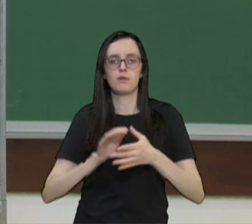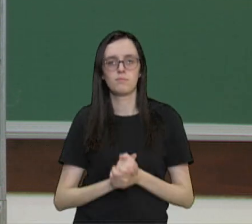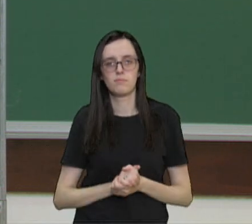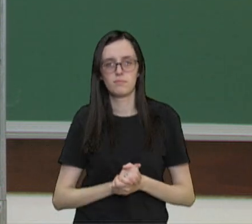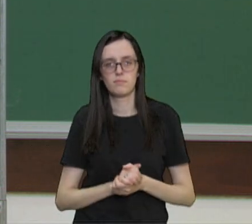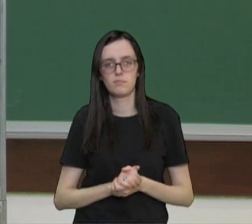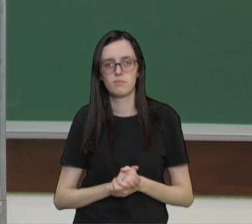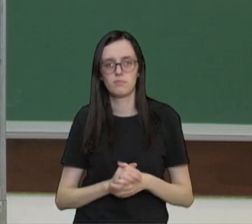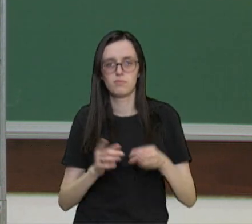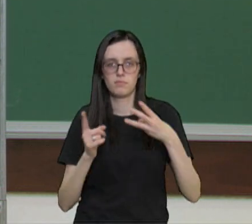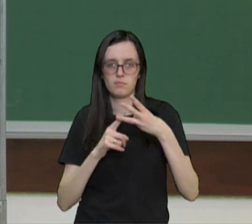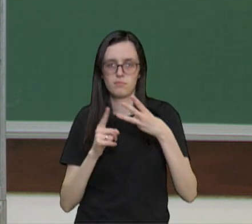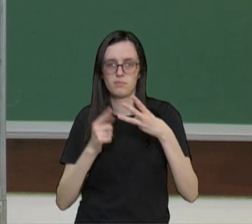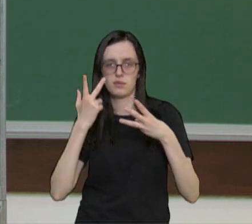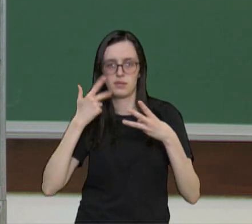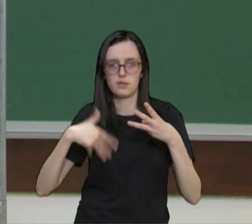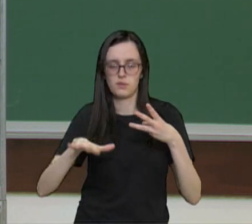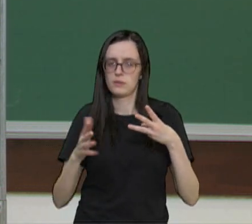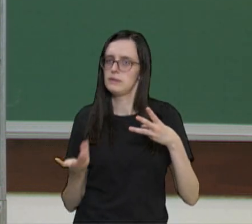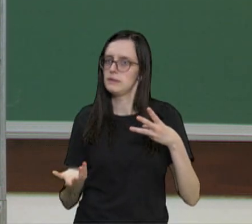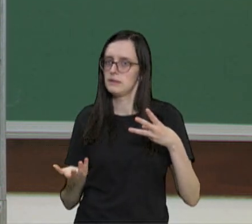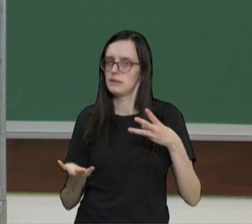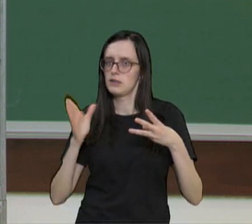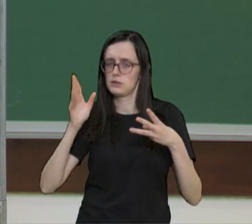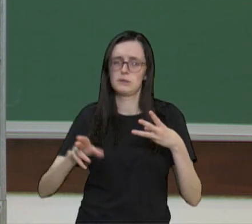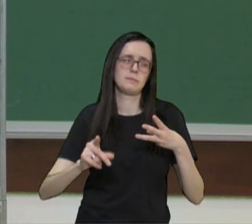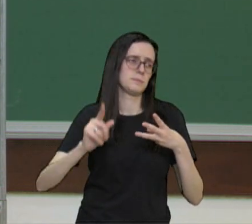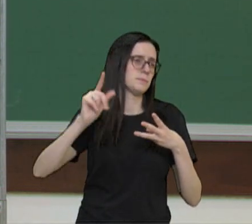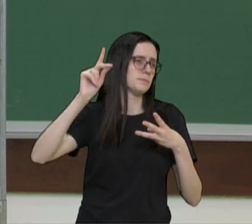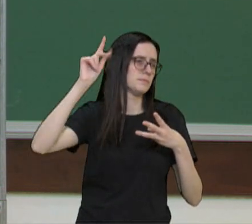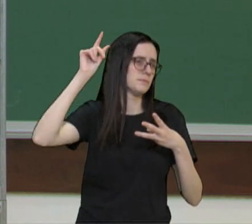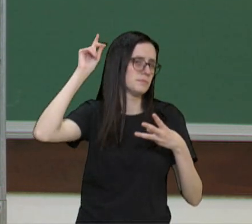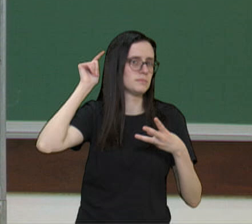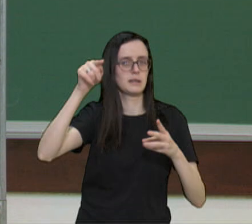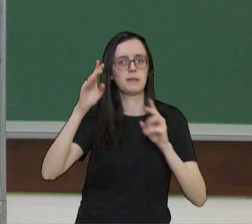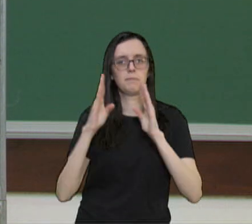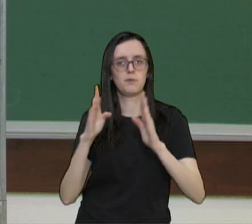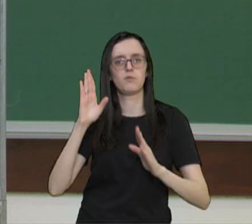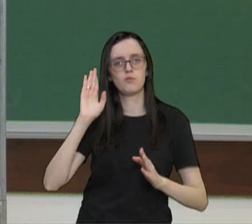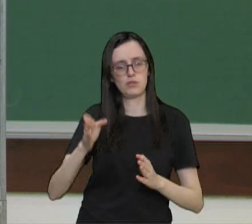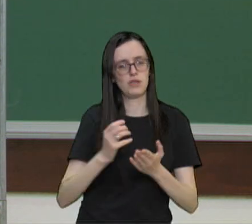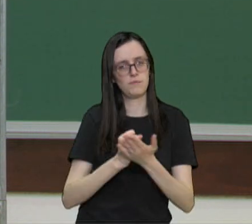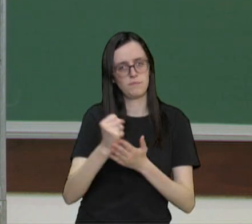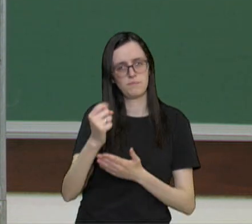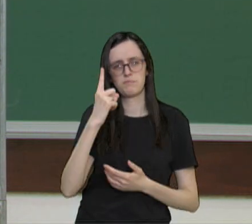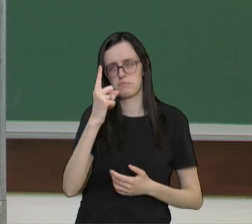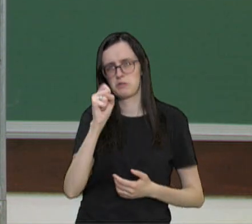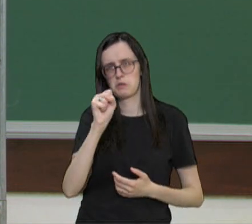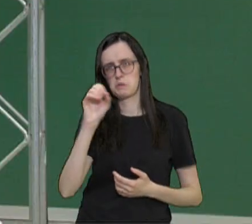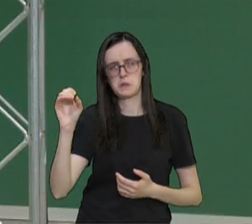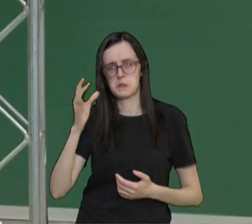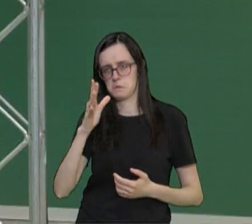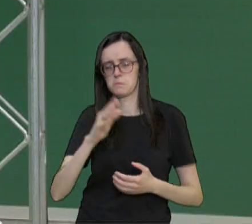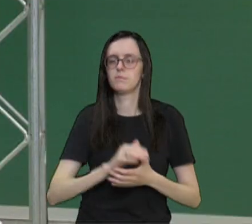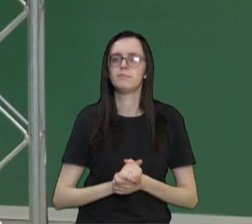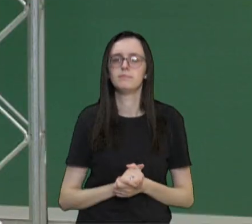pintar com pigmentos naturais já é uma coisa bem ultrapassada para essa época, né? 1800 e pouquinho.